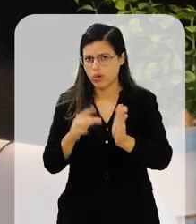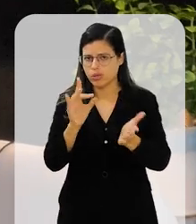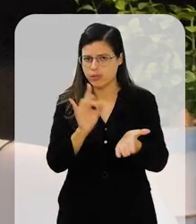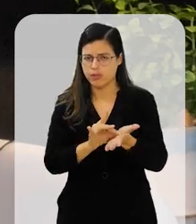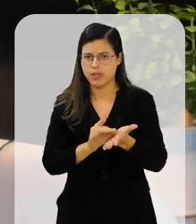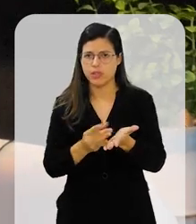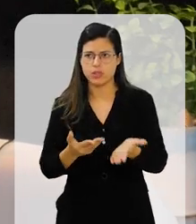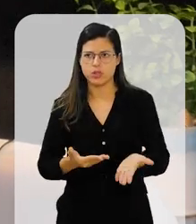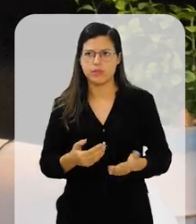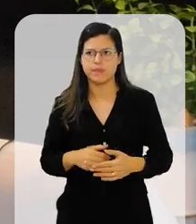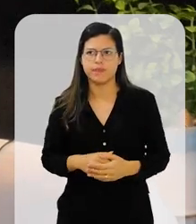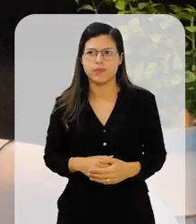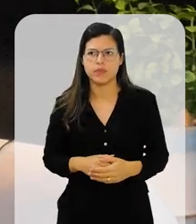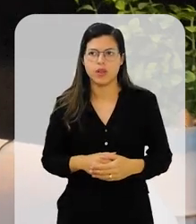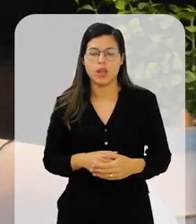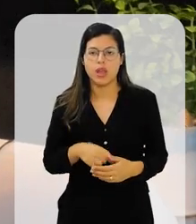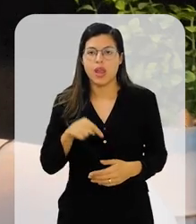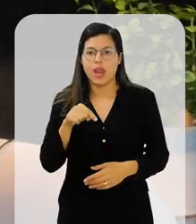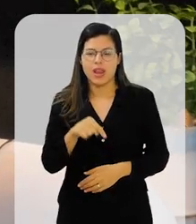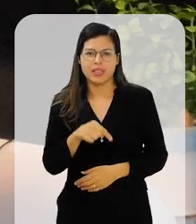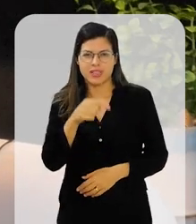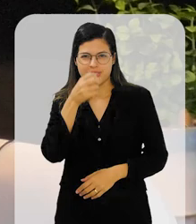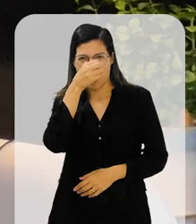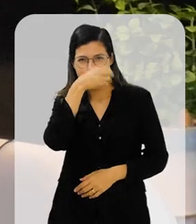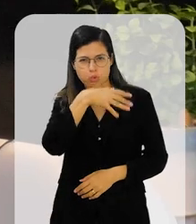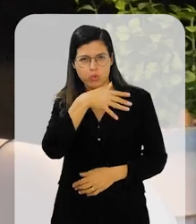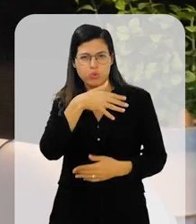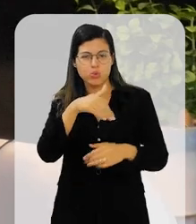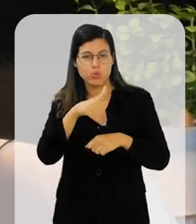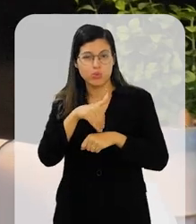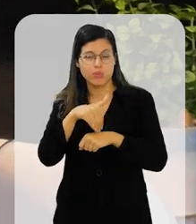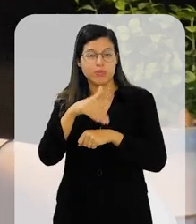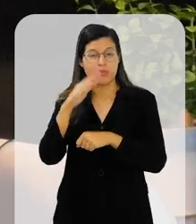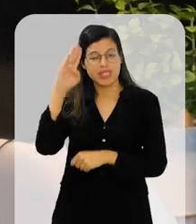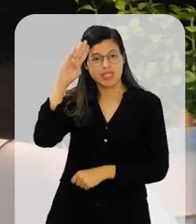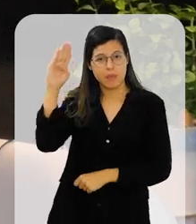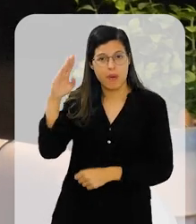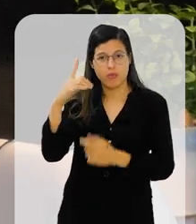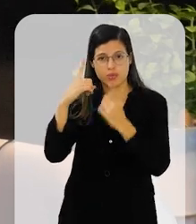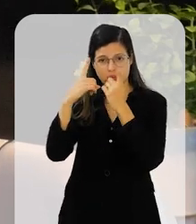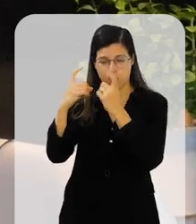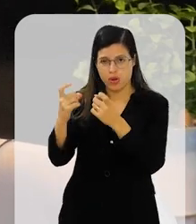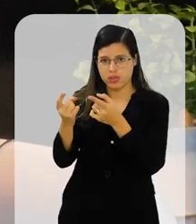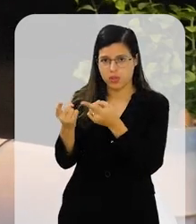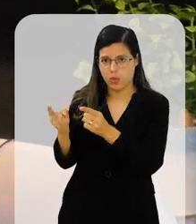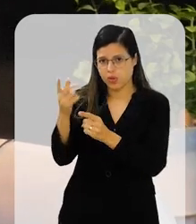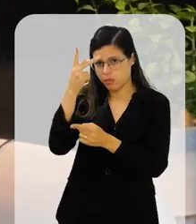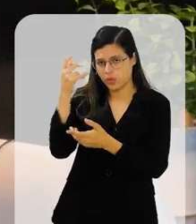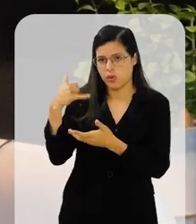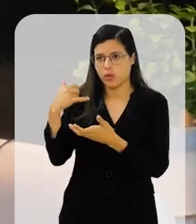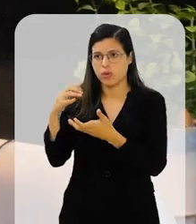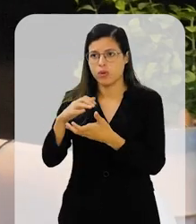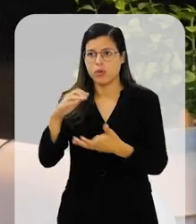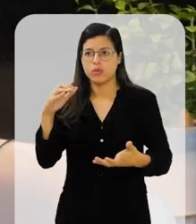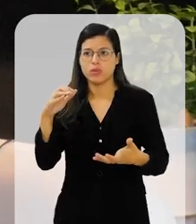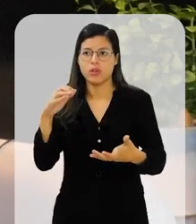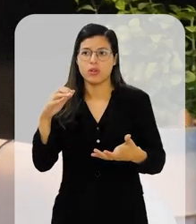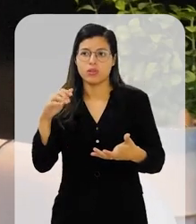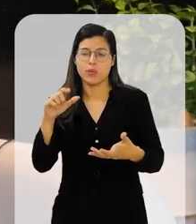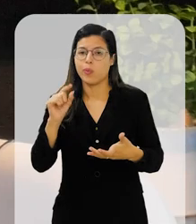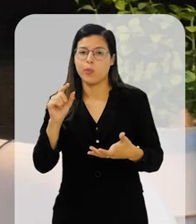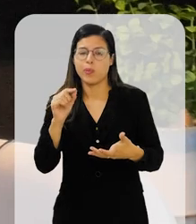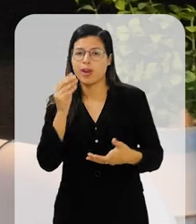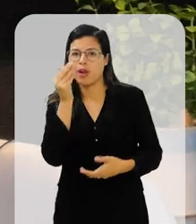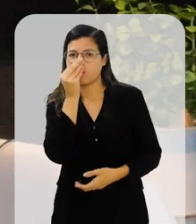existe argumentos, né? Eles não mentem. Entre os abusos mais comuns, né, de violência contra o idoso,